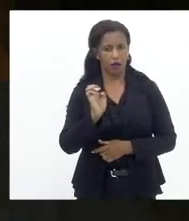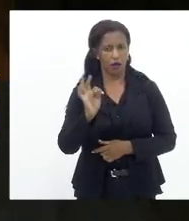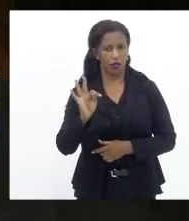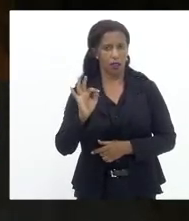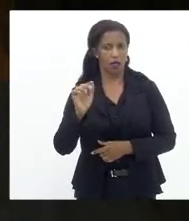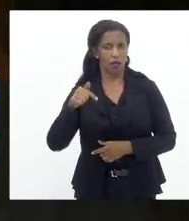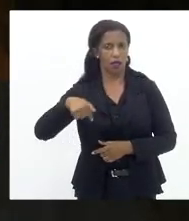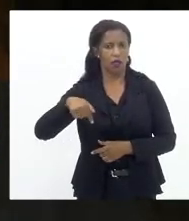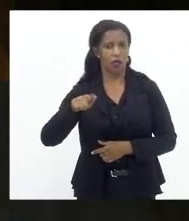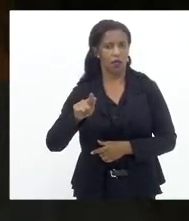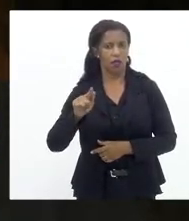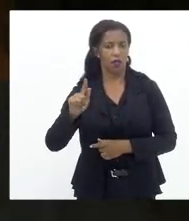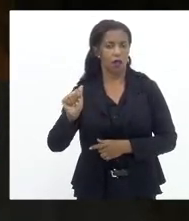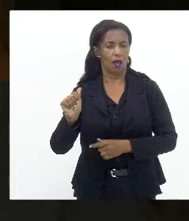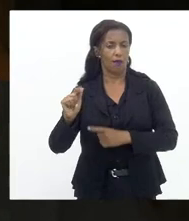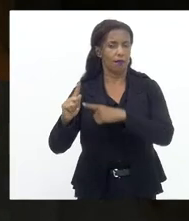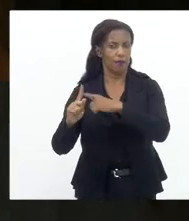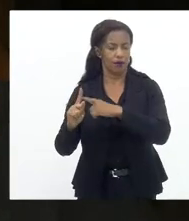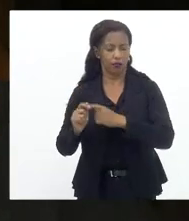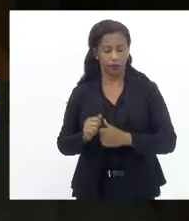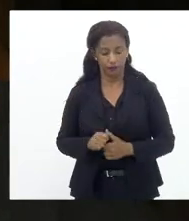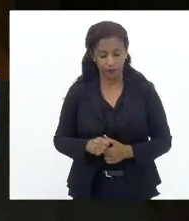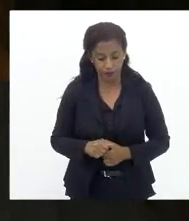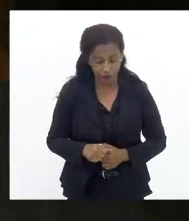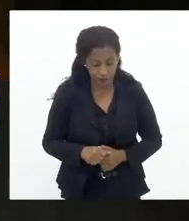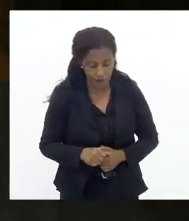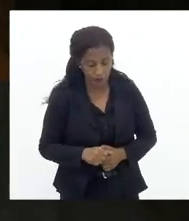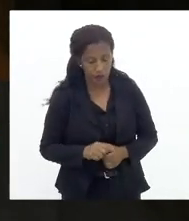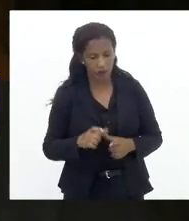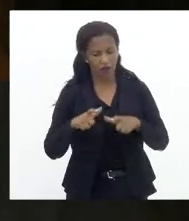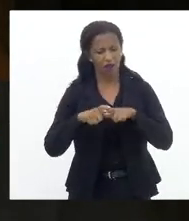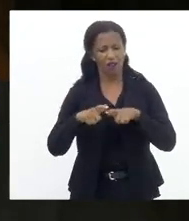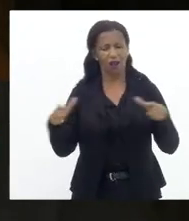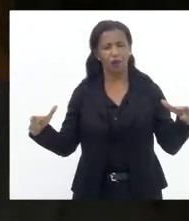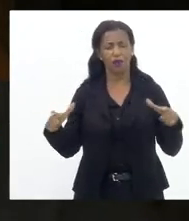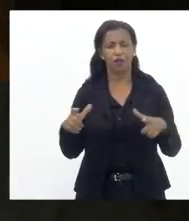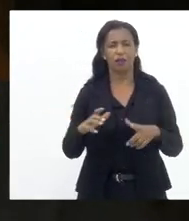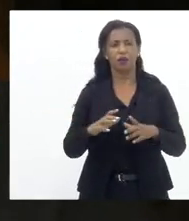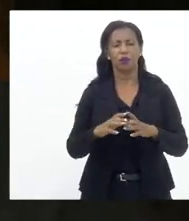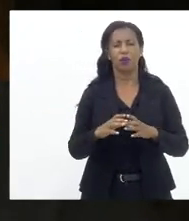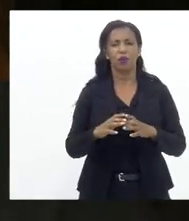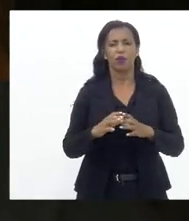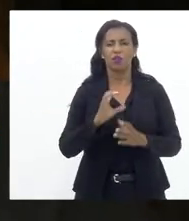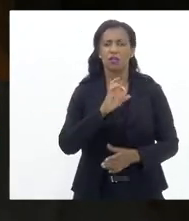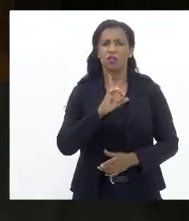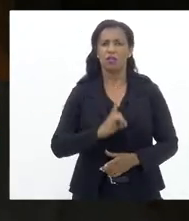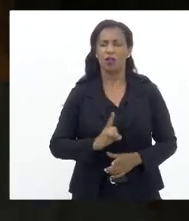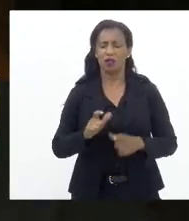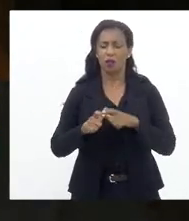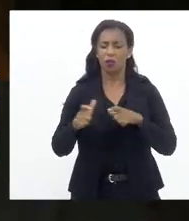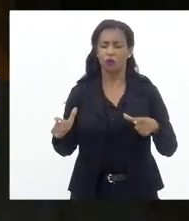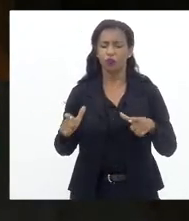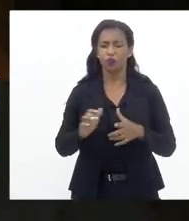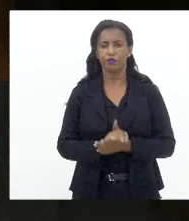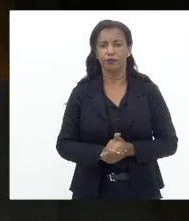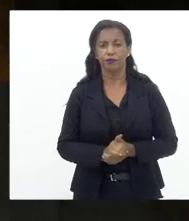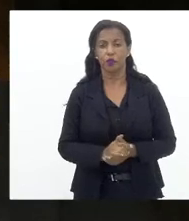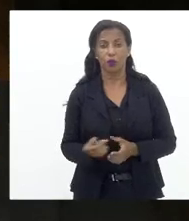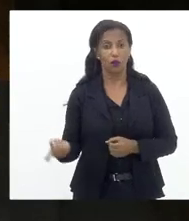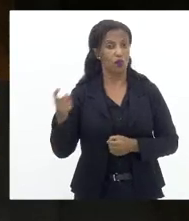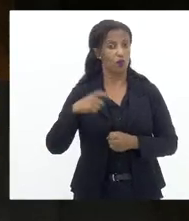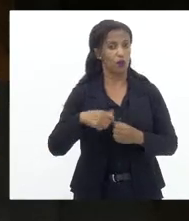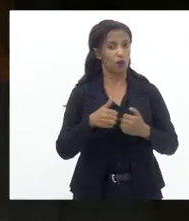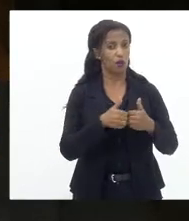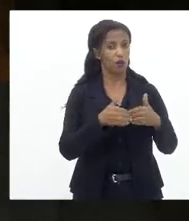aumentamos aumentamos os centros de cidadania nós reabrimos